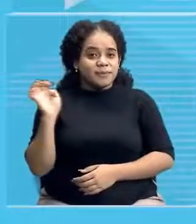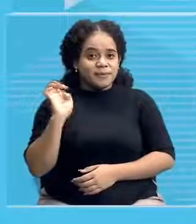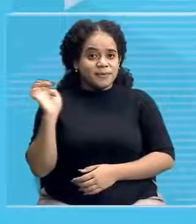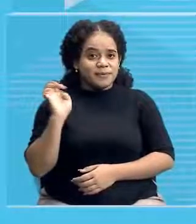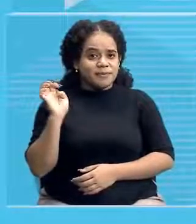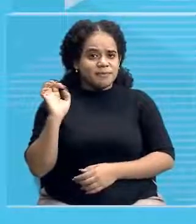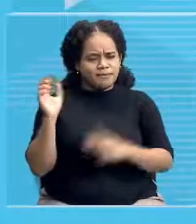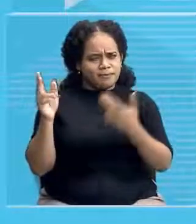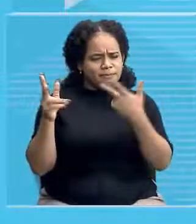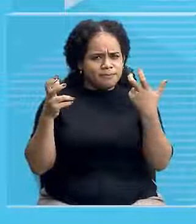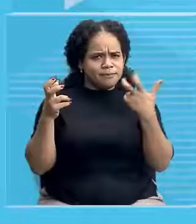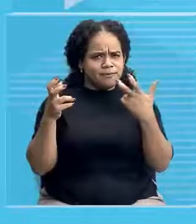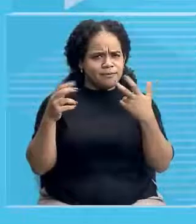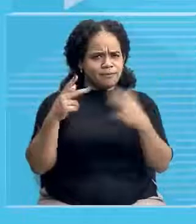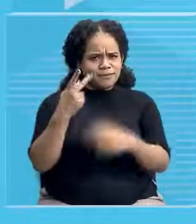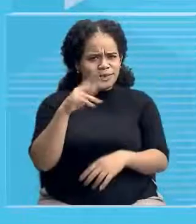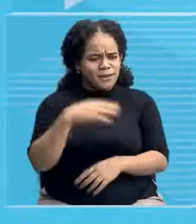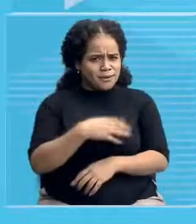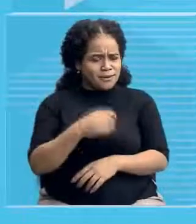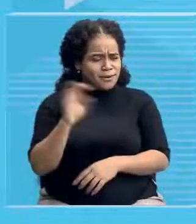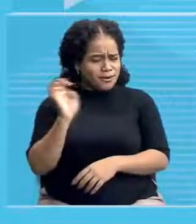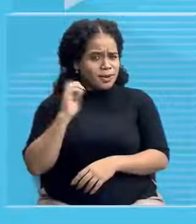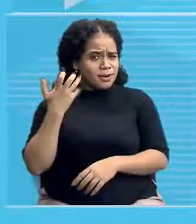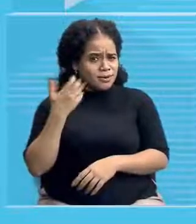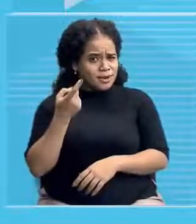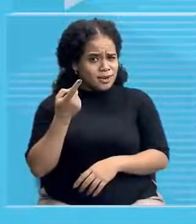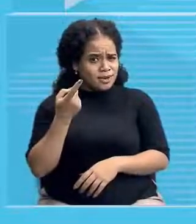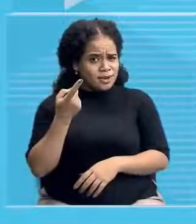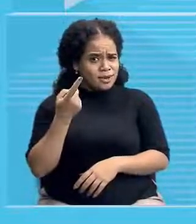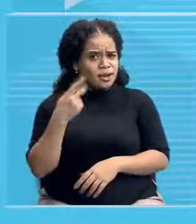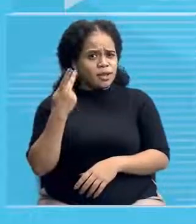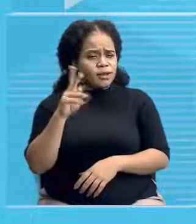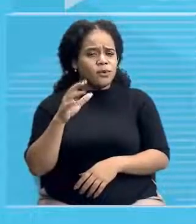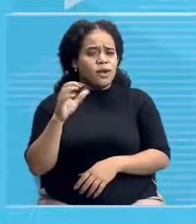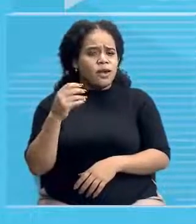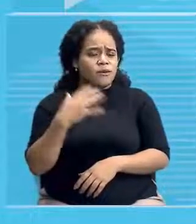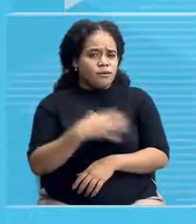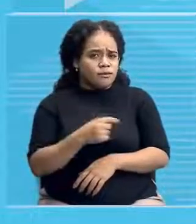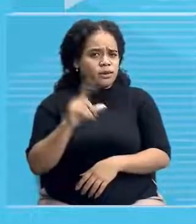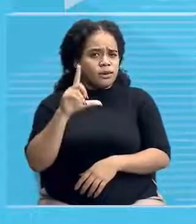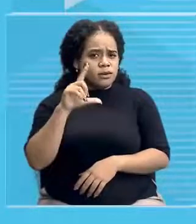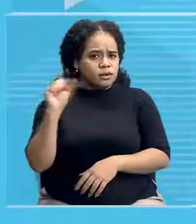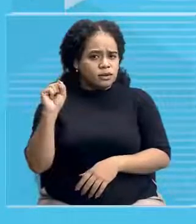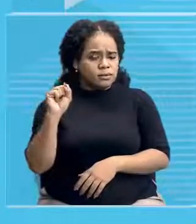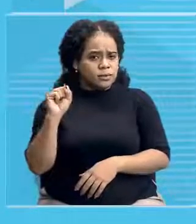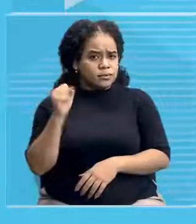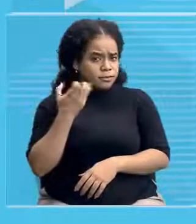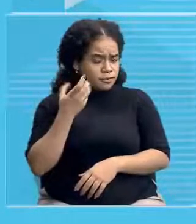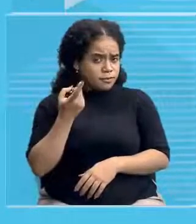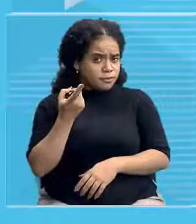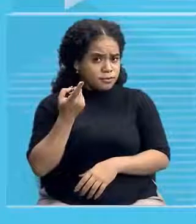Tá vendo? Tu queria que teu filho fosse gay? Tu queria que tua filha fosse lésbica?